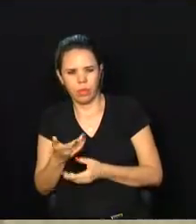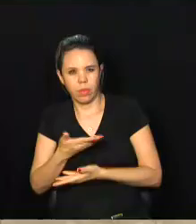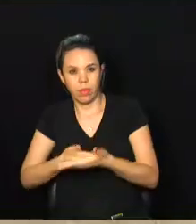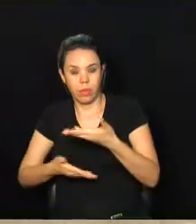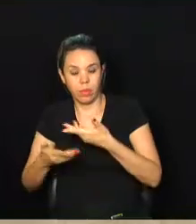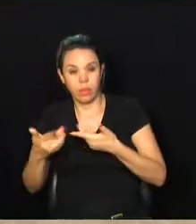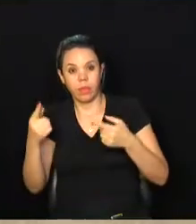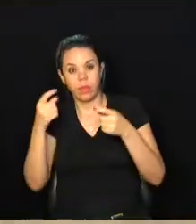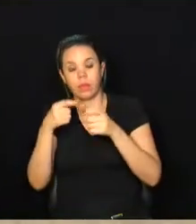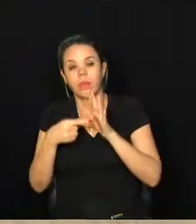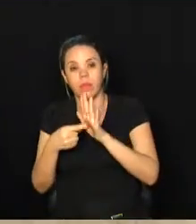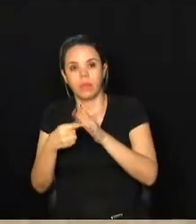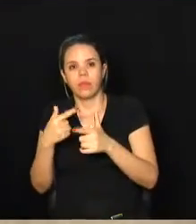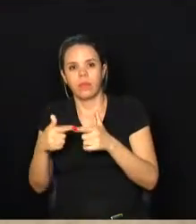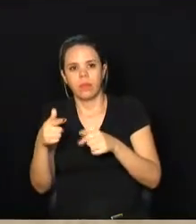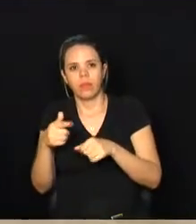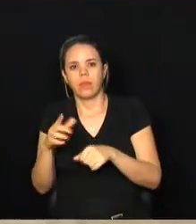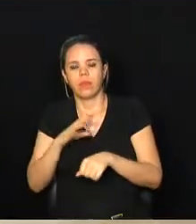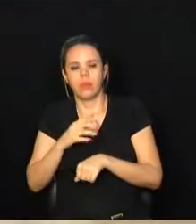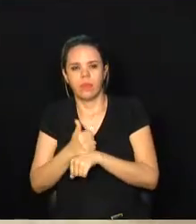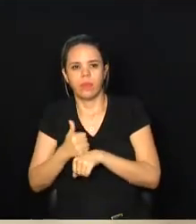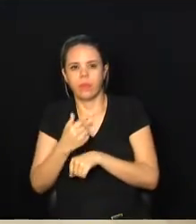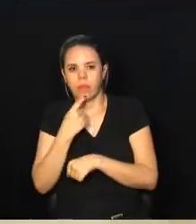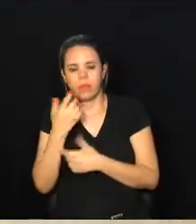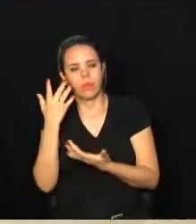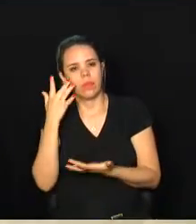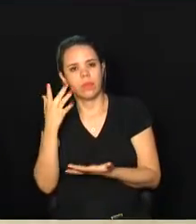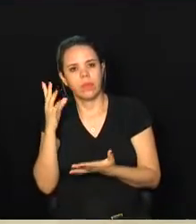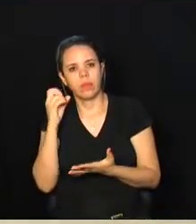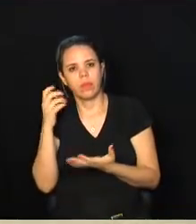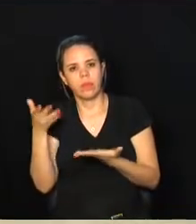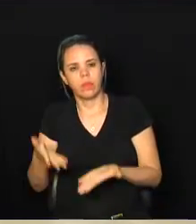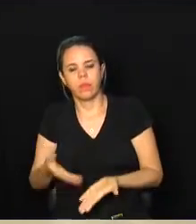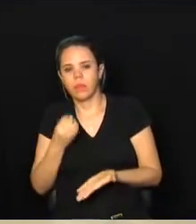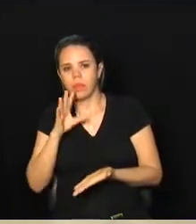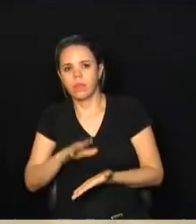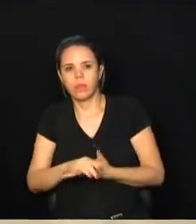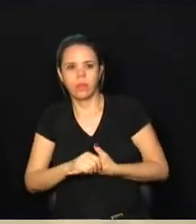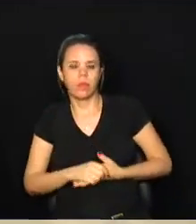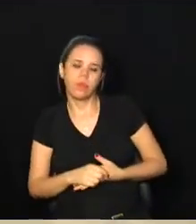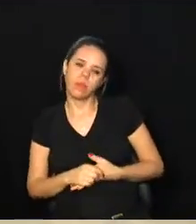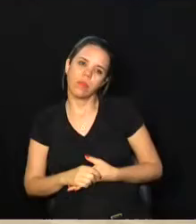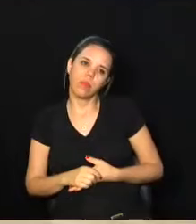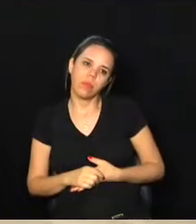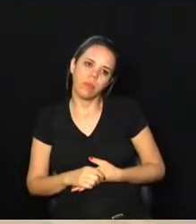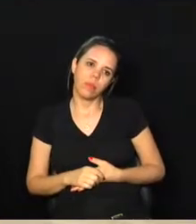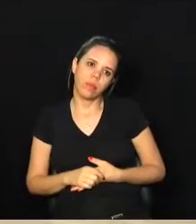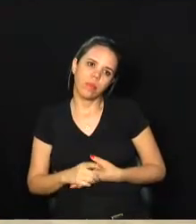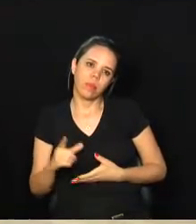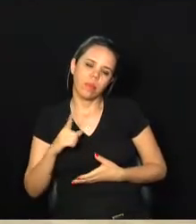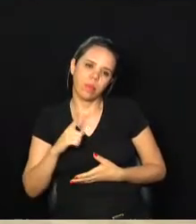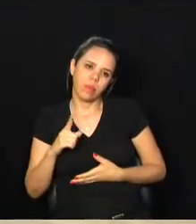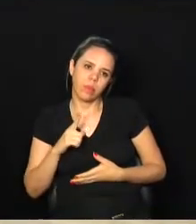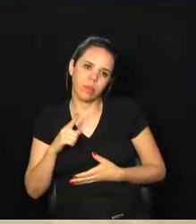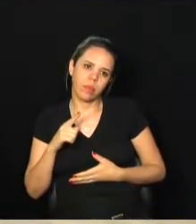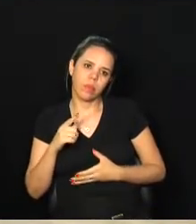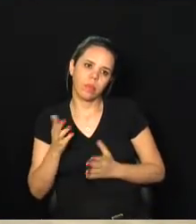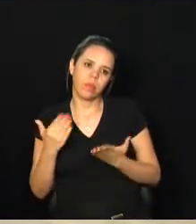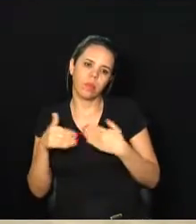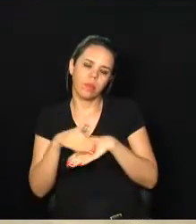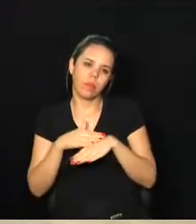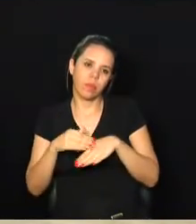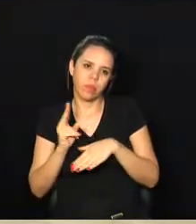as dificuldades do setor no município de Campinas. O que é que foi ouvido aqui hoje? Boa tarde. Mariana, a gente tem tido essas